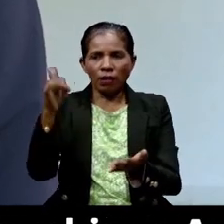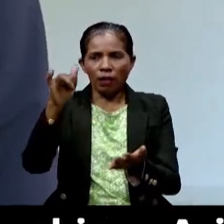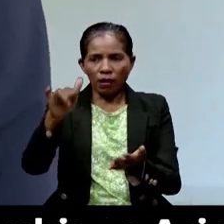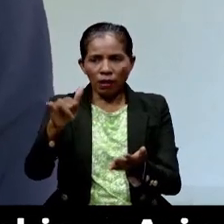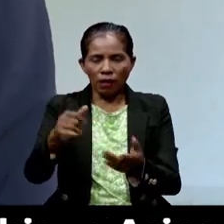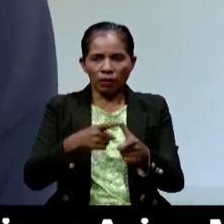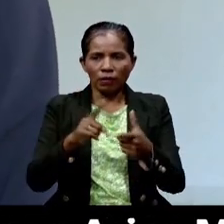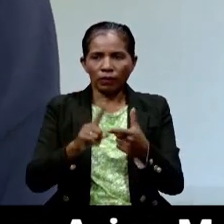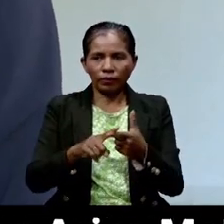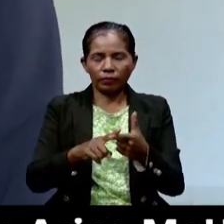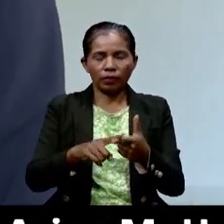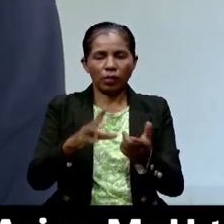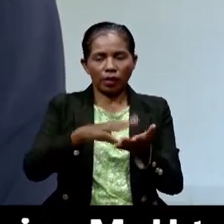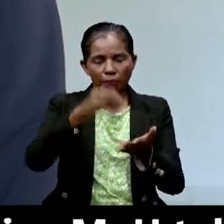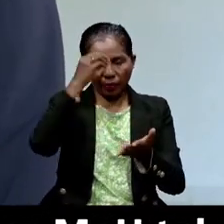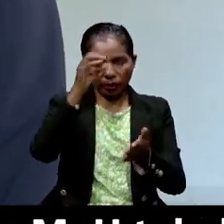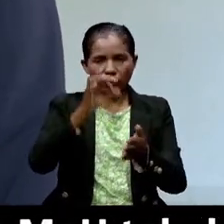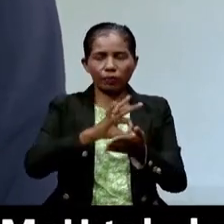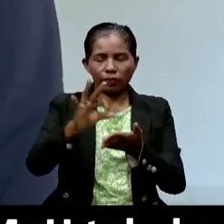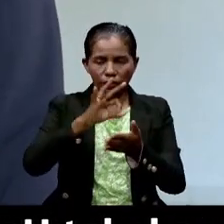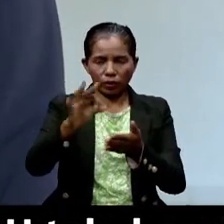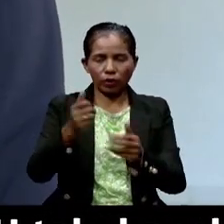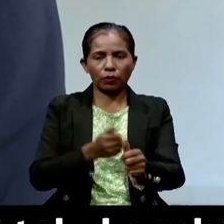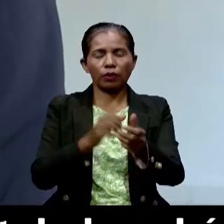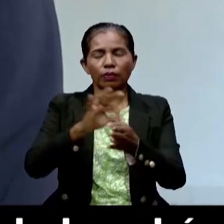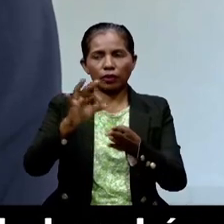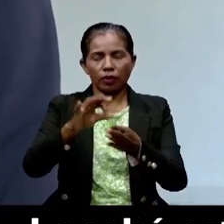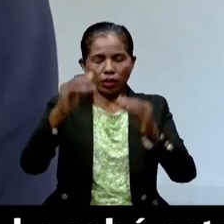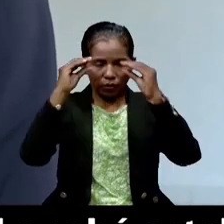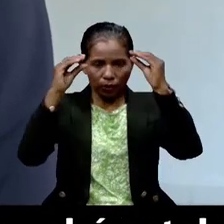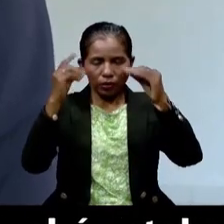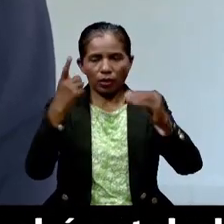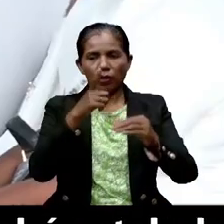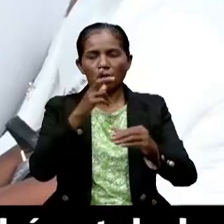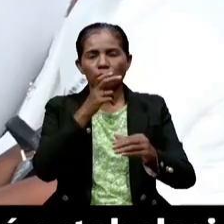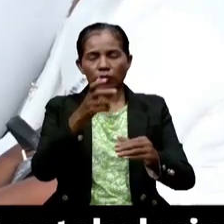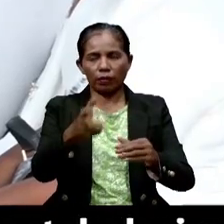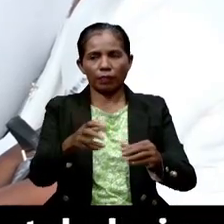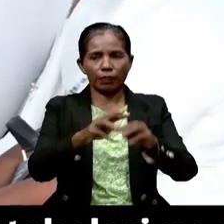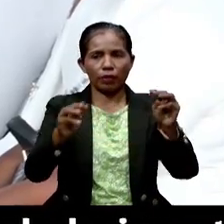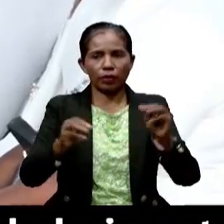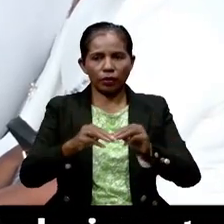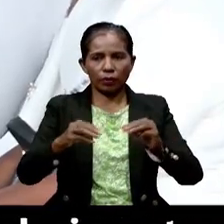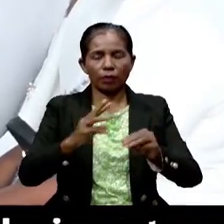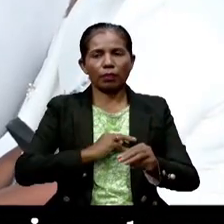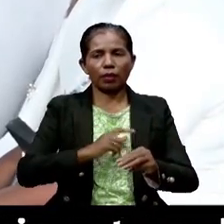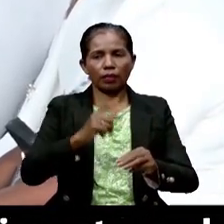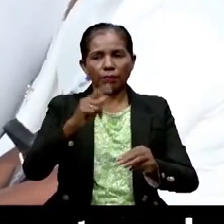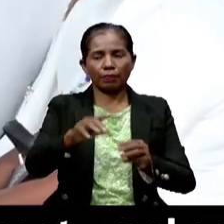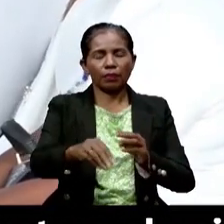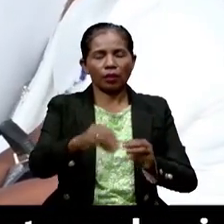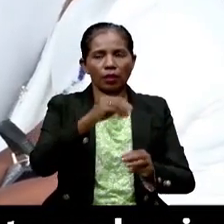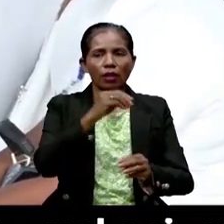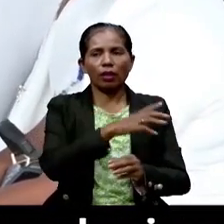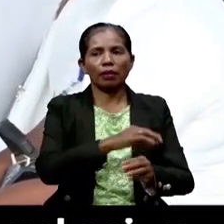depois de formação né sir bele hanorin on ho lian português e a município Manatuto total professor né be hetan formação linguística